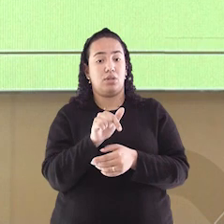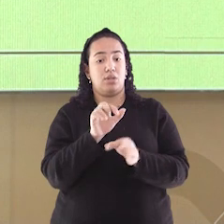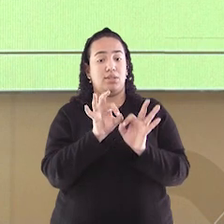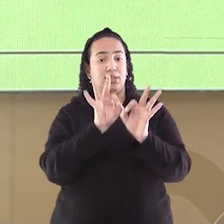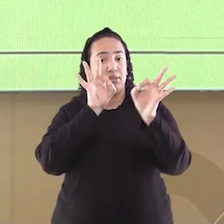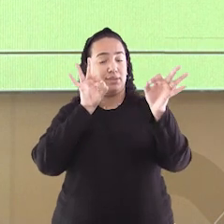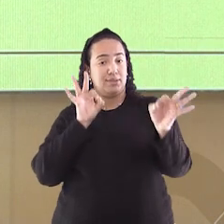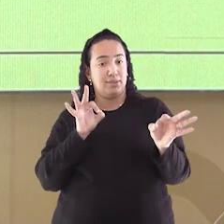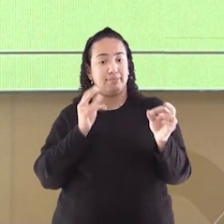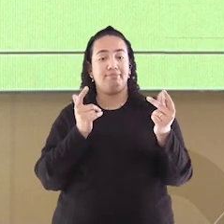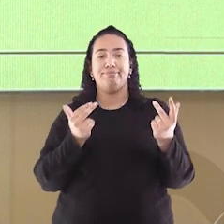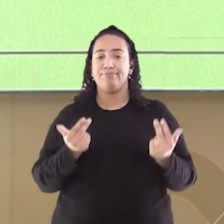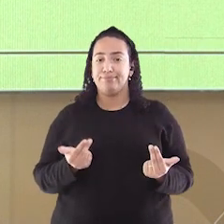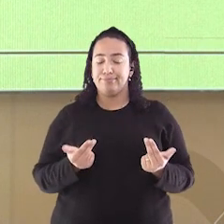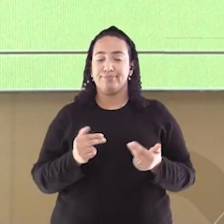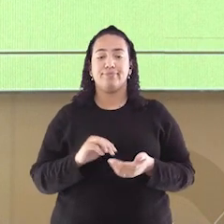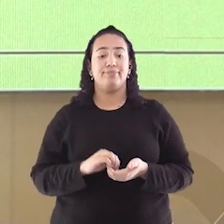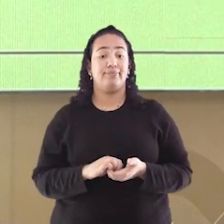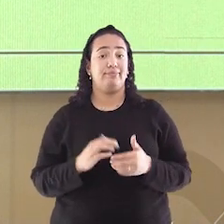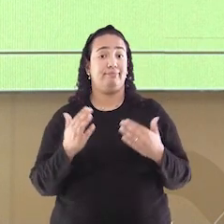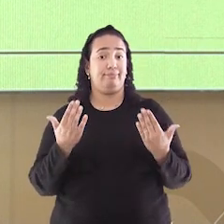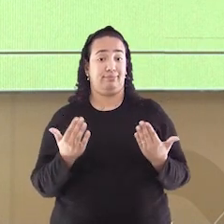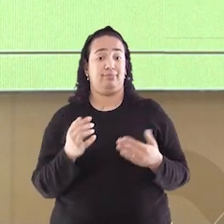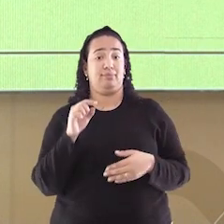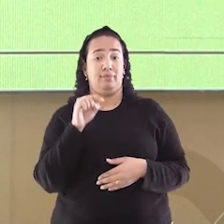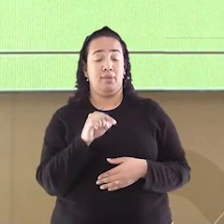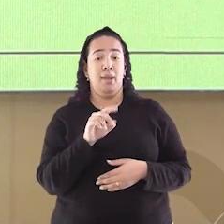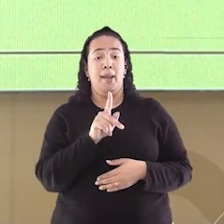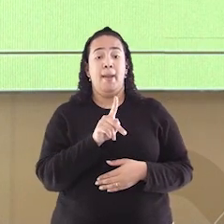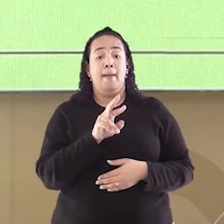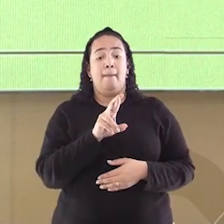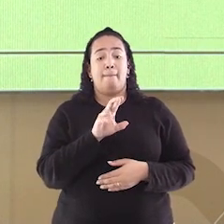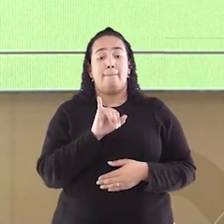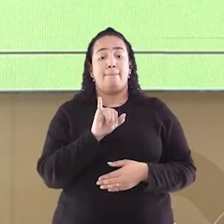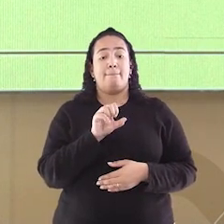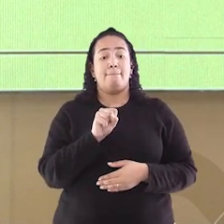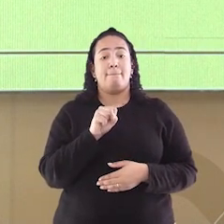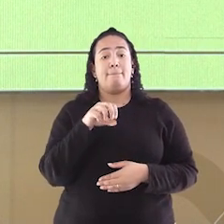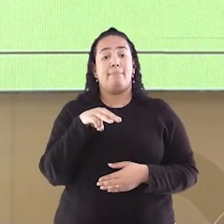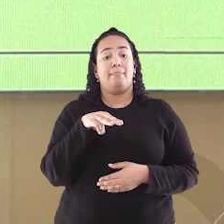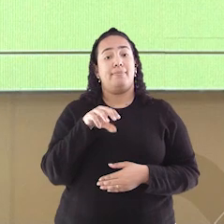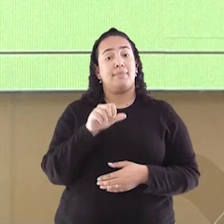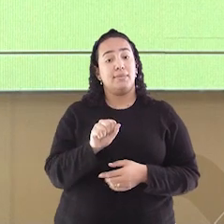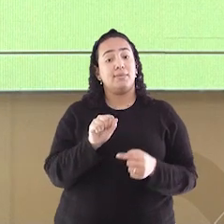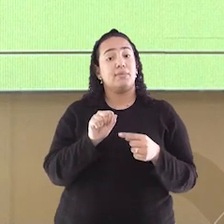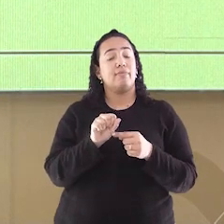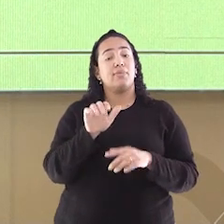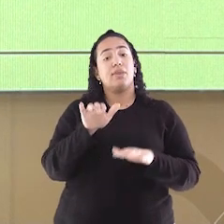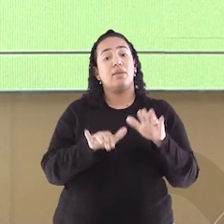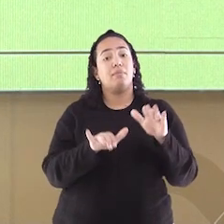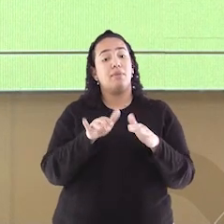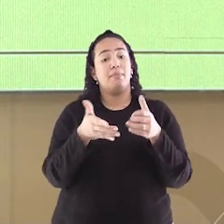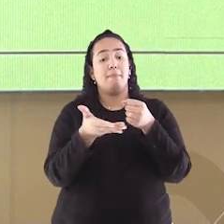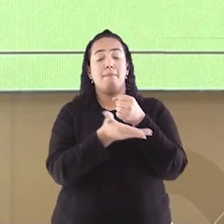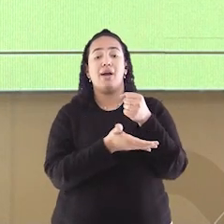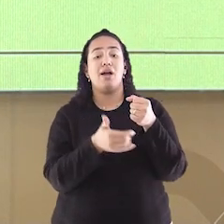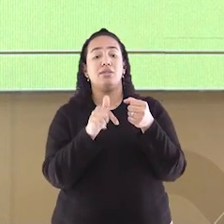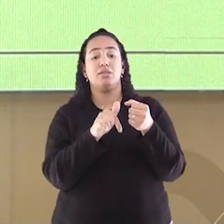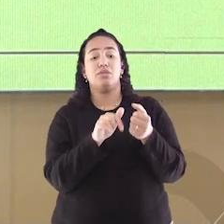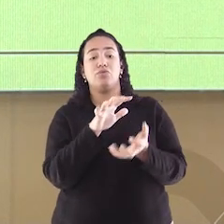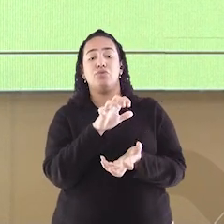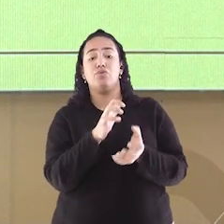a mesma distância. O prisma, ele recebe seu nome de acordo com o formato da sua